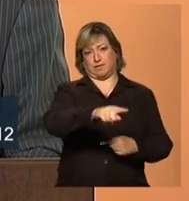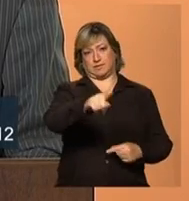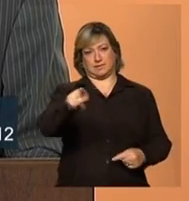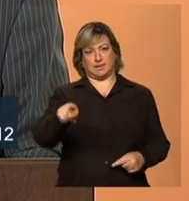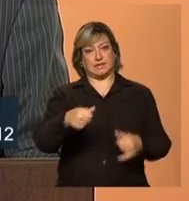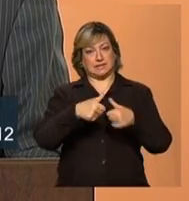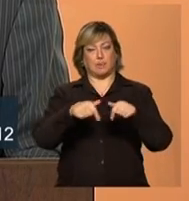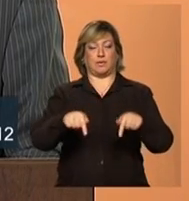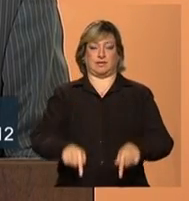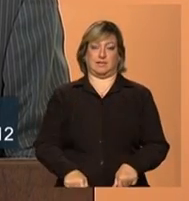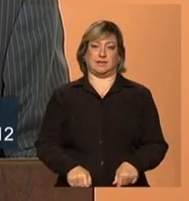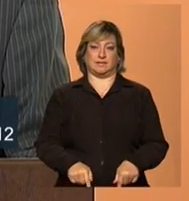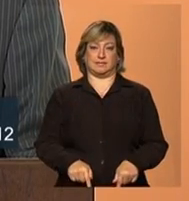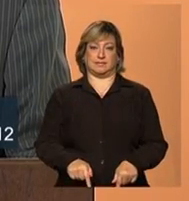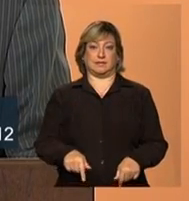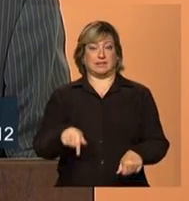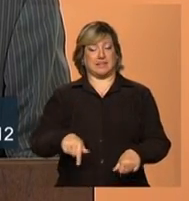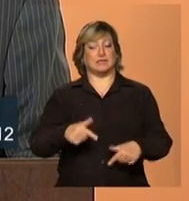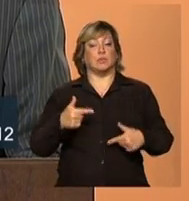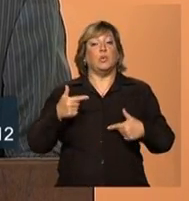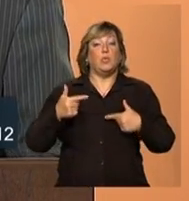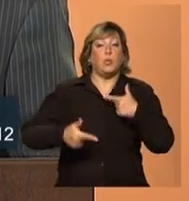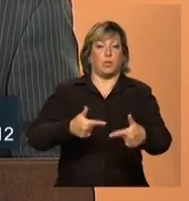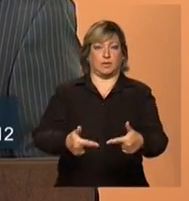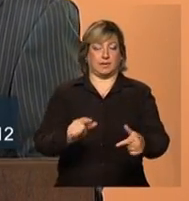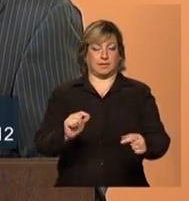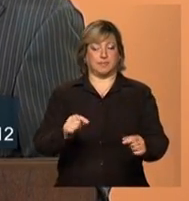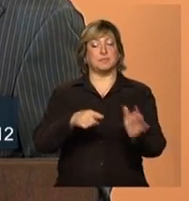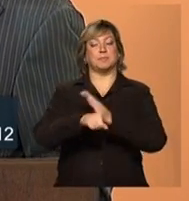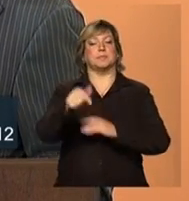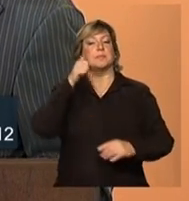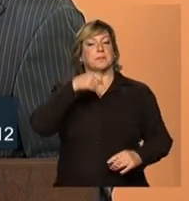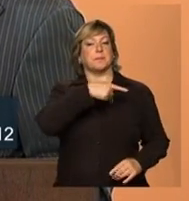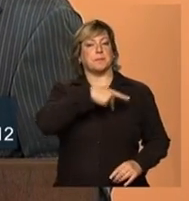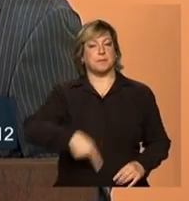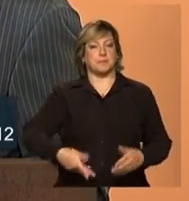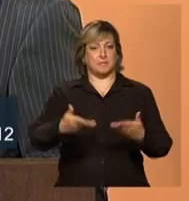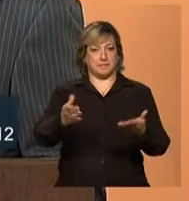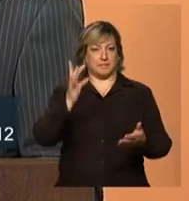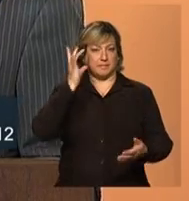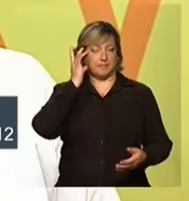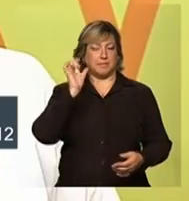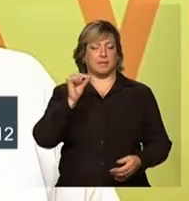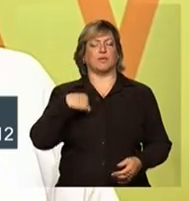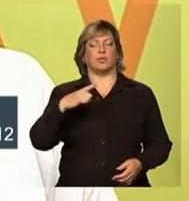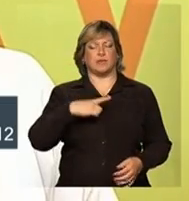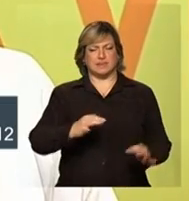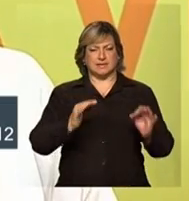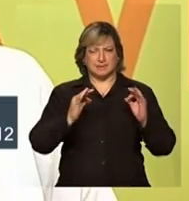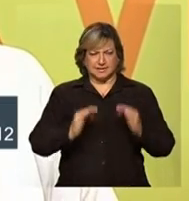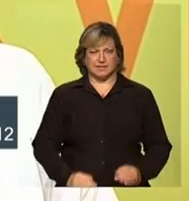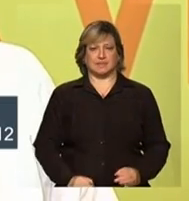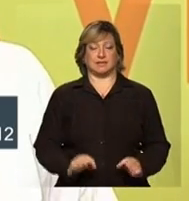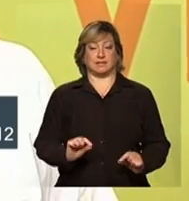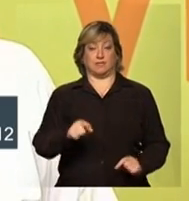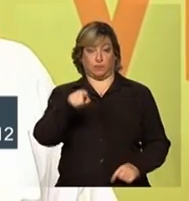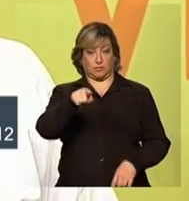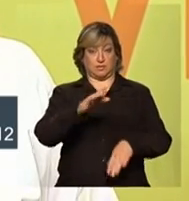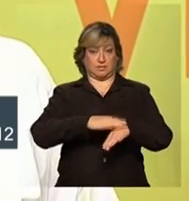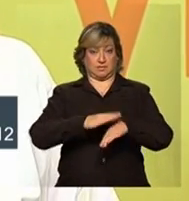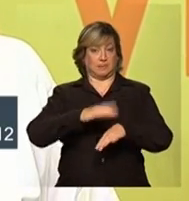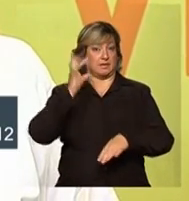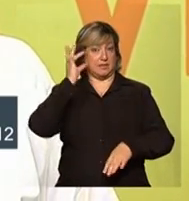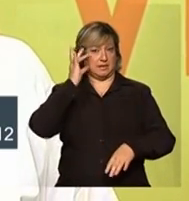estão aqui nessa luta. Senhora Presidenta, tenho certeza que sob sua